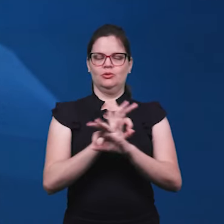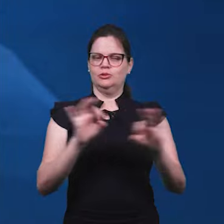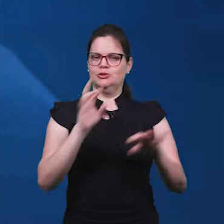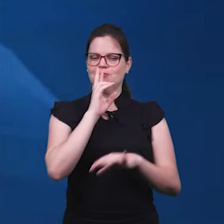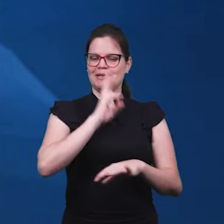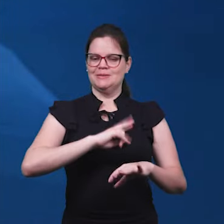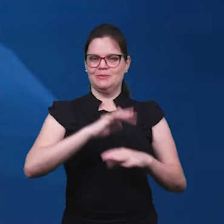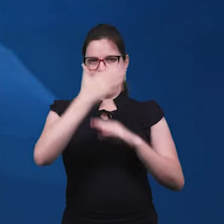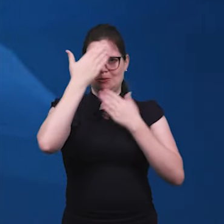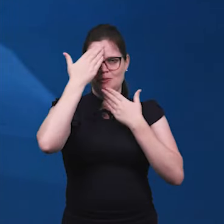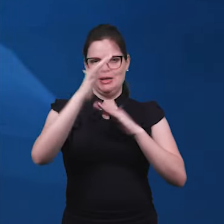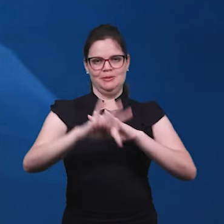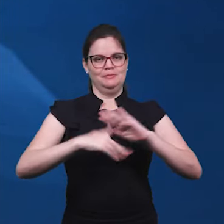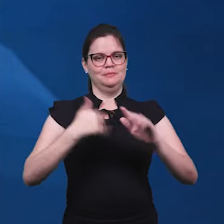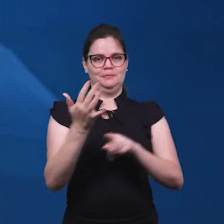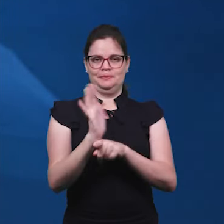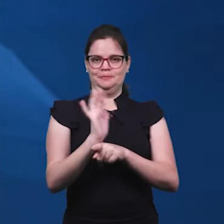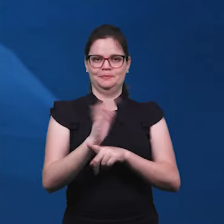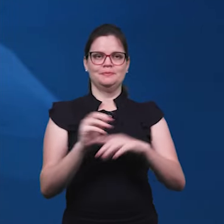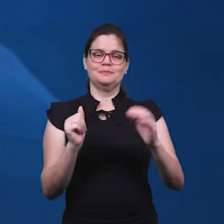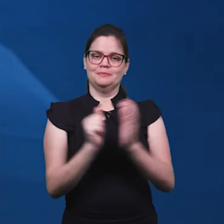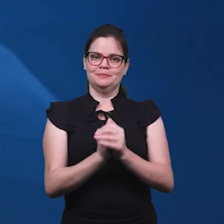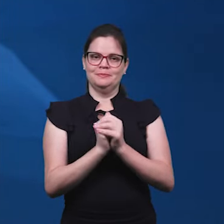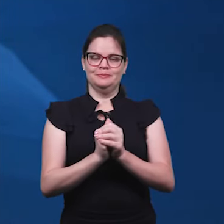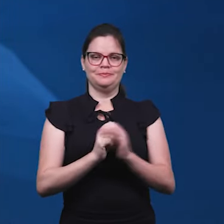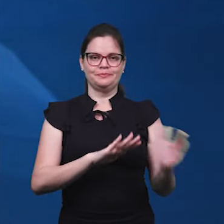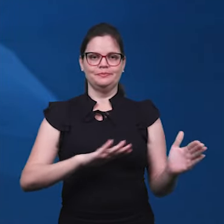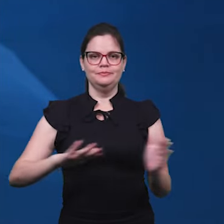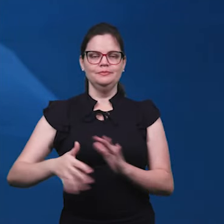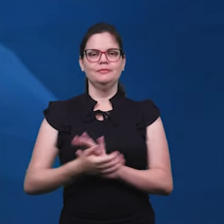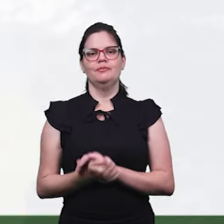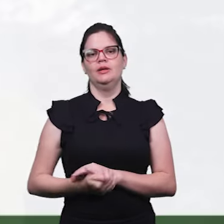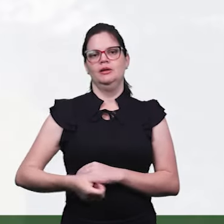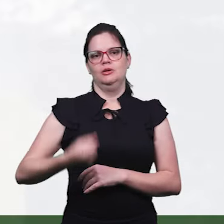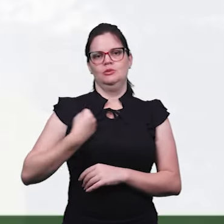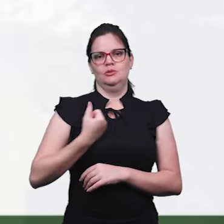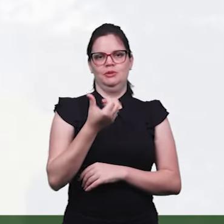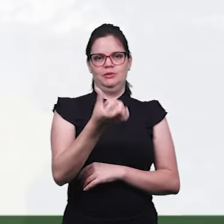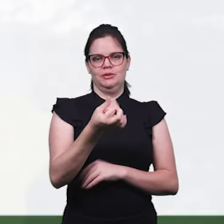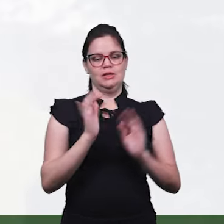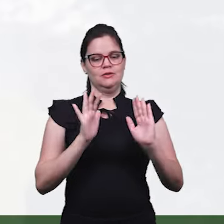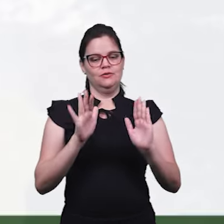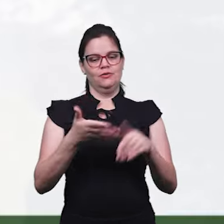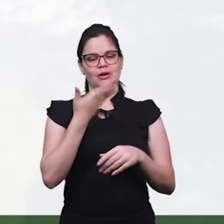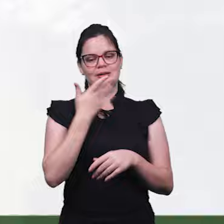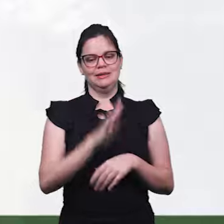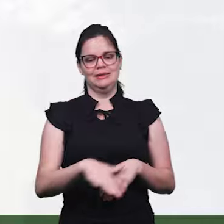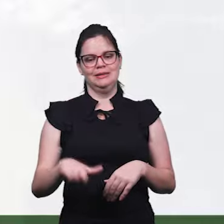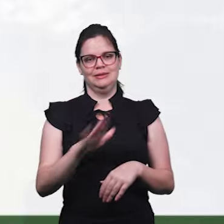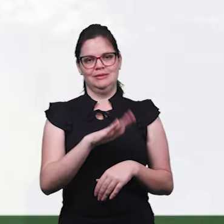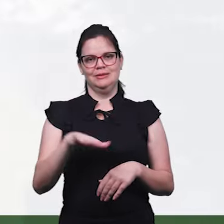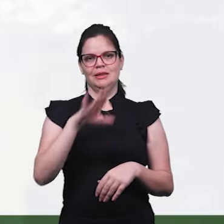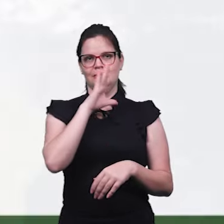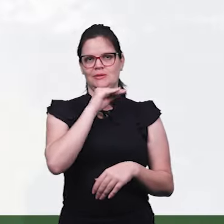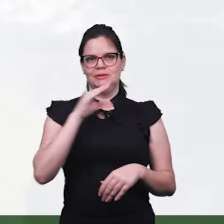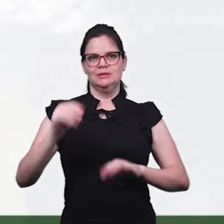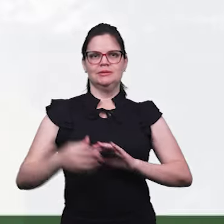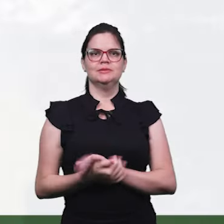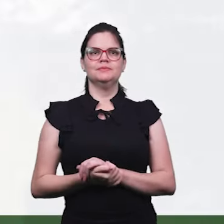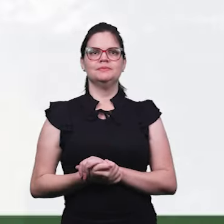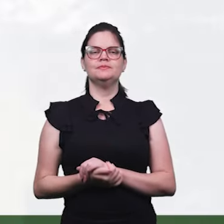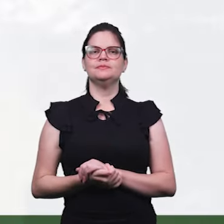Agora tem a sexta pergunta, que é para as crianças, intermediárias e adolescentes. E ela nos leva à parábola, lá em Mateus capítulo 13. Vamos